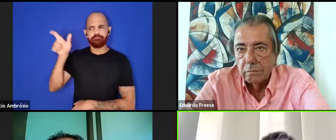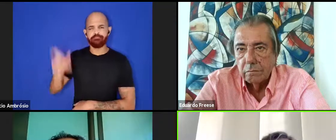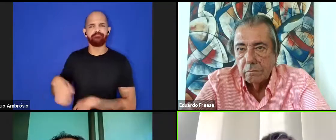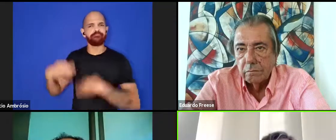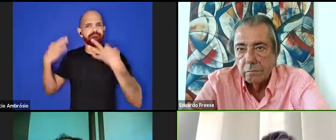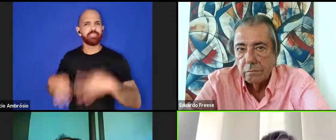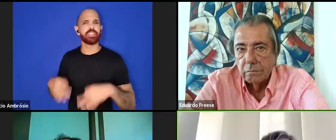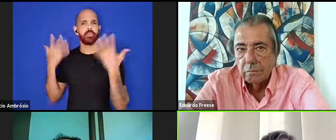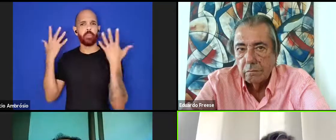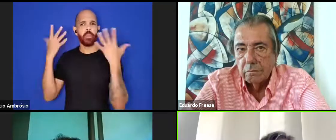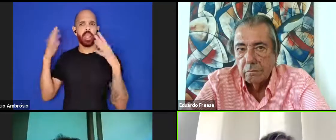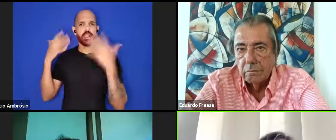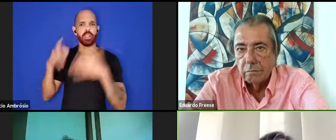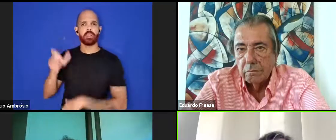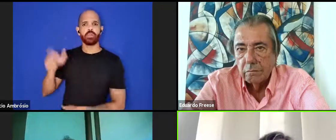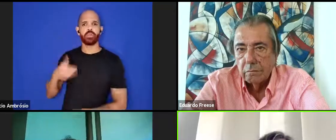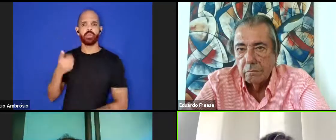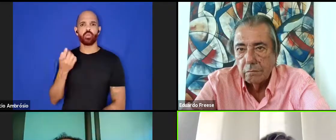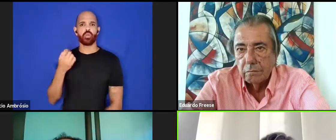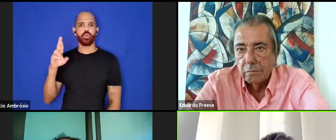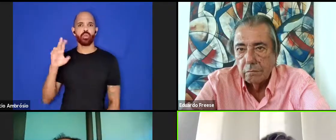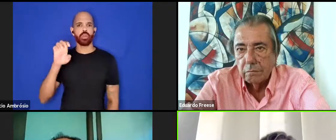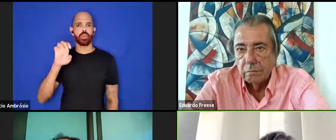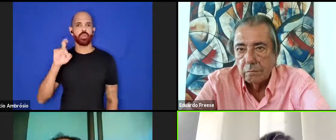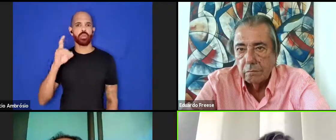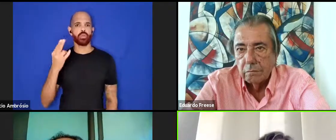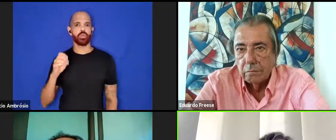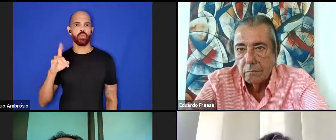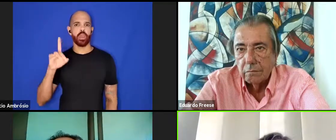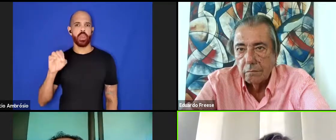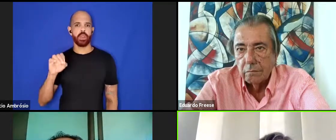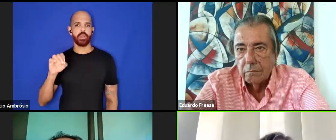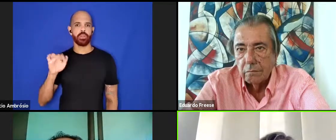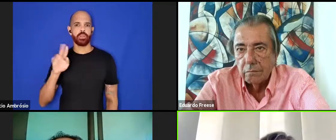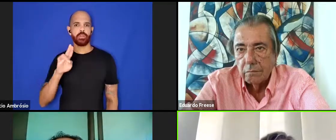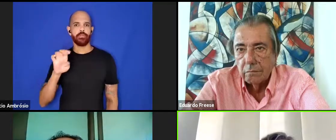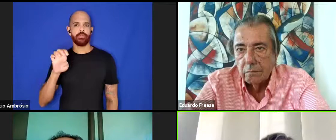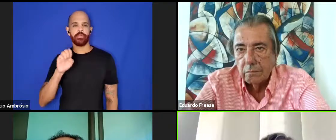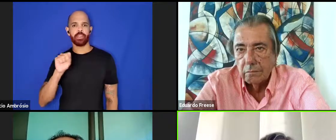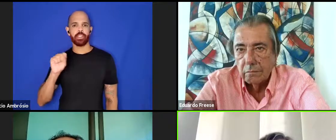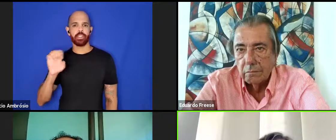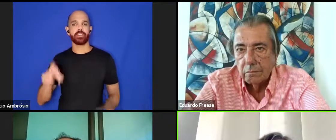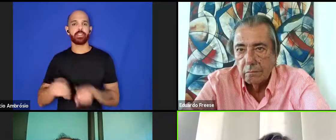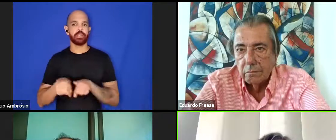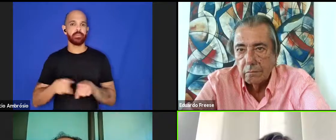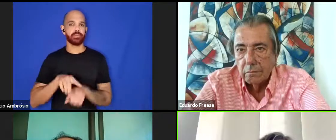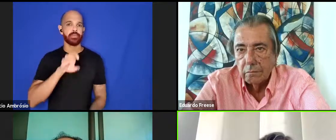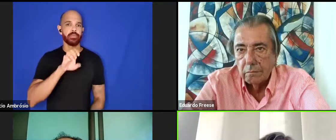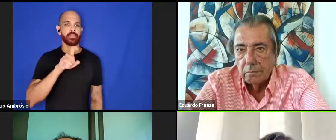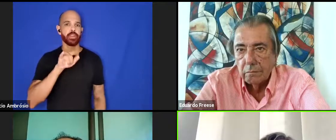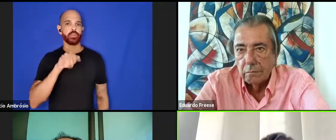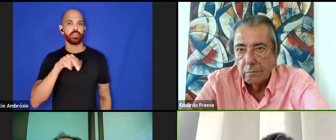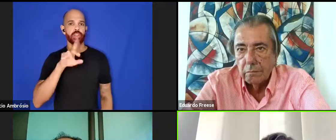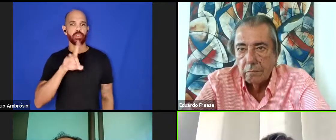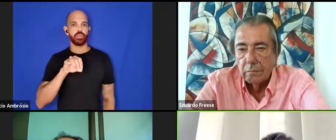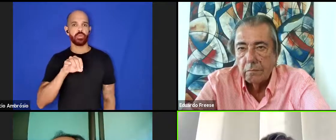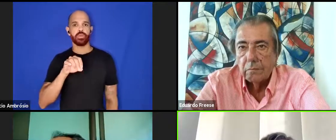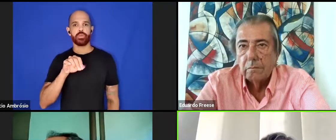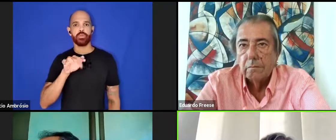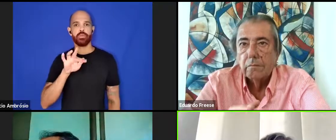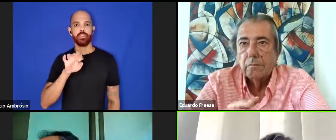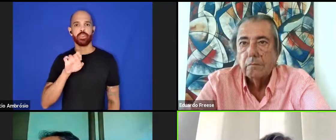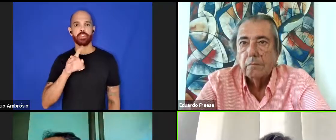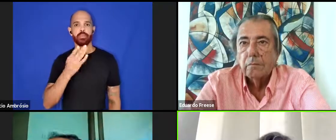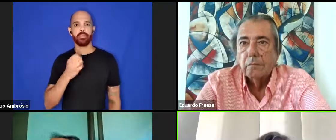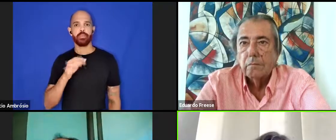distinção que o Dr. Eduardo Frise. E, por fim, o nosso querido Aronildo Felisberto, que é professor do